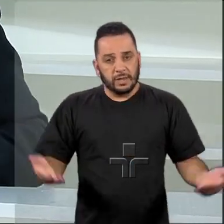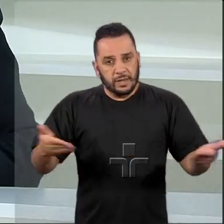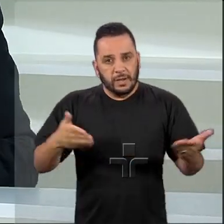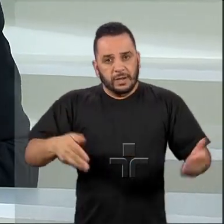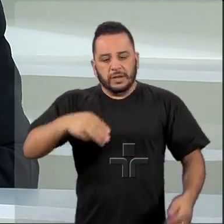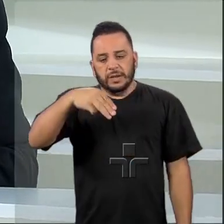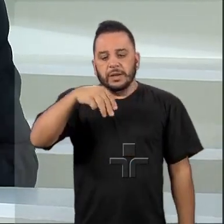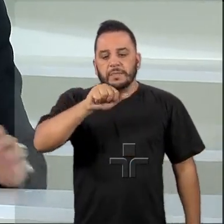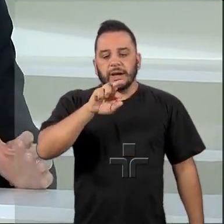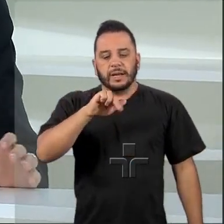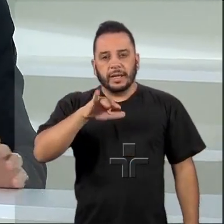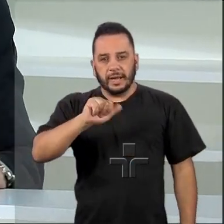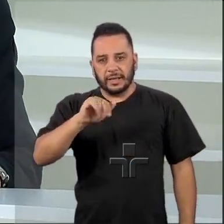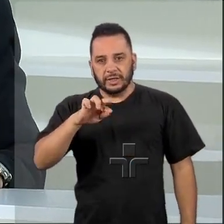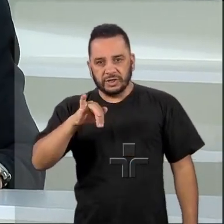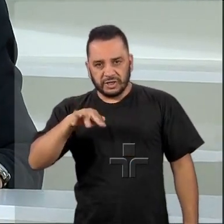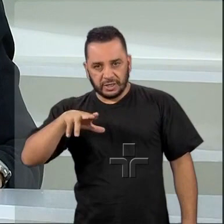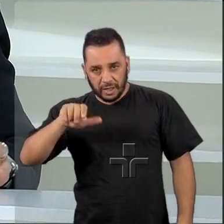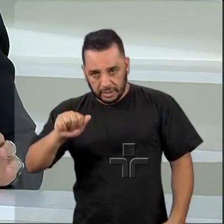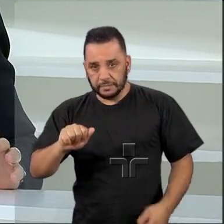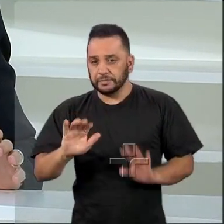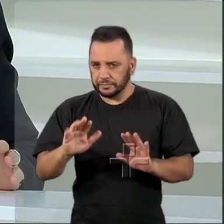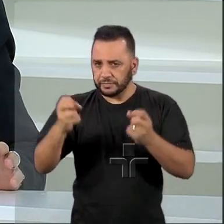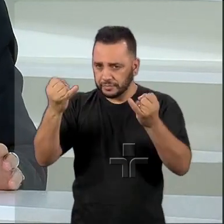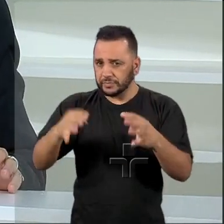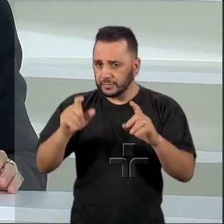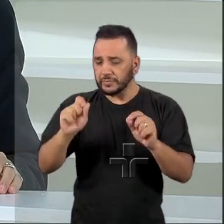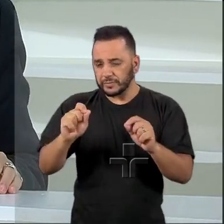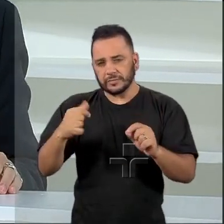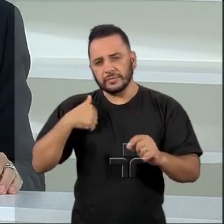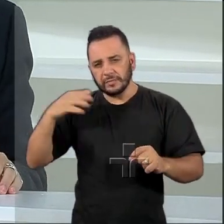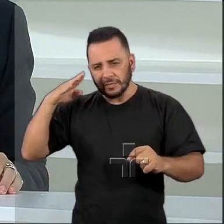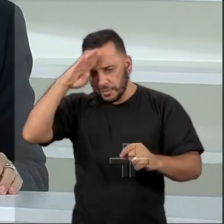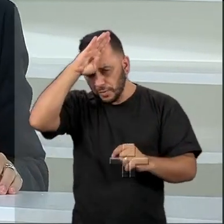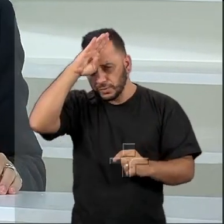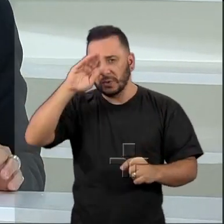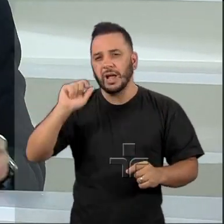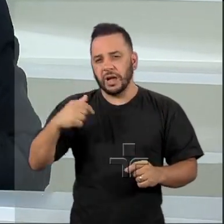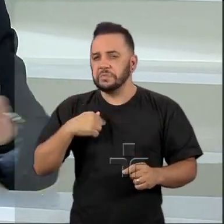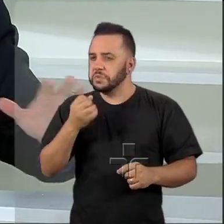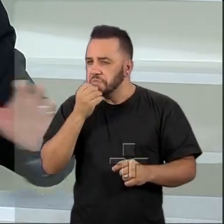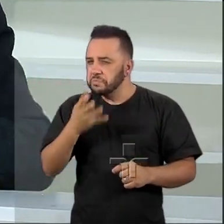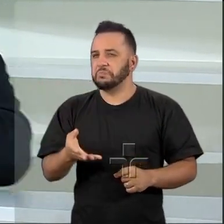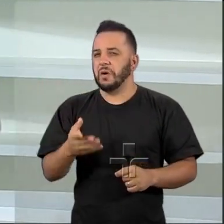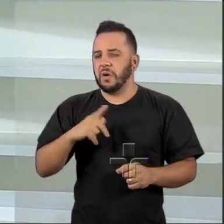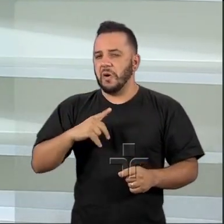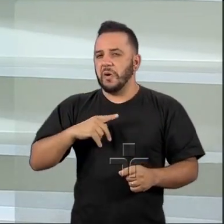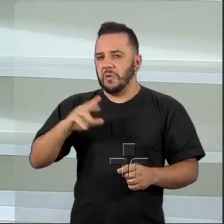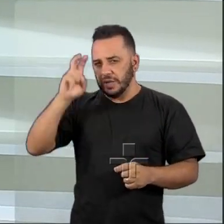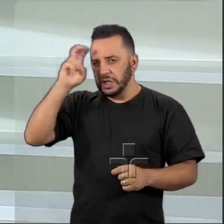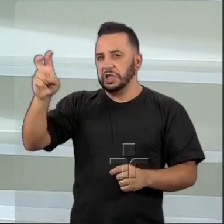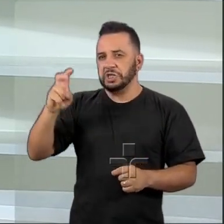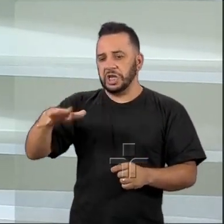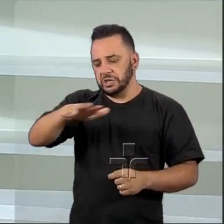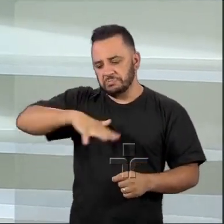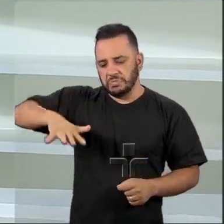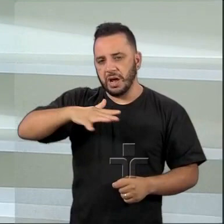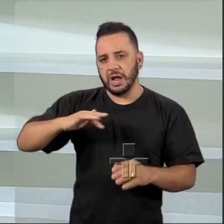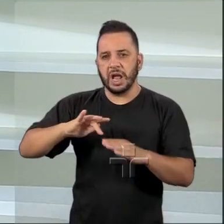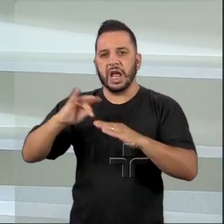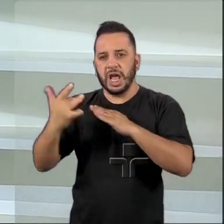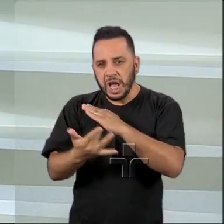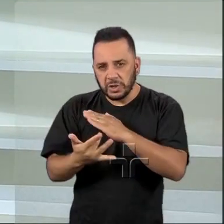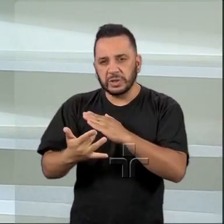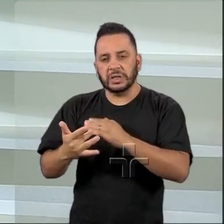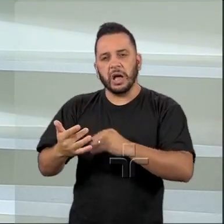méritos aqui ao Bolsonaro. Ele compreendeu o momento, ele operou muito bem, operou rede social muito bem,